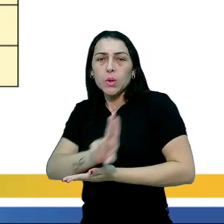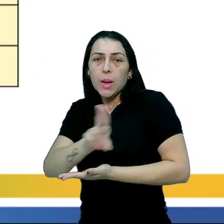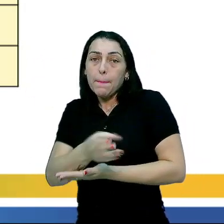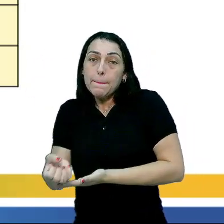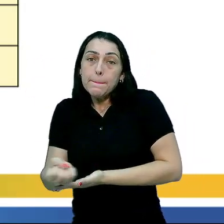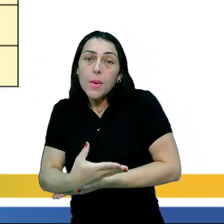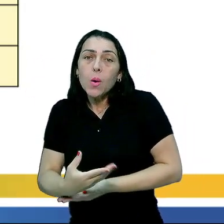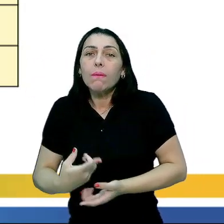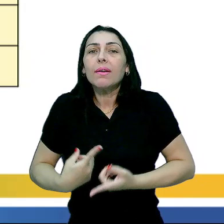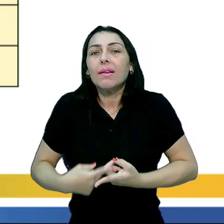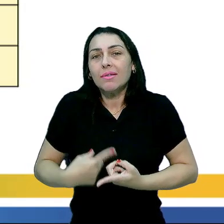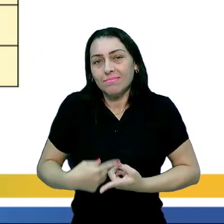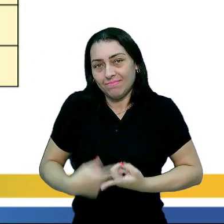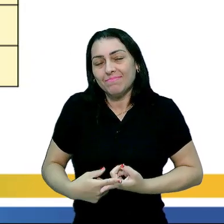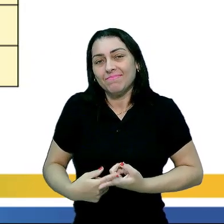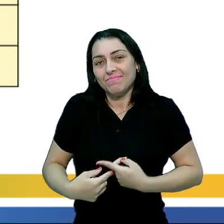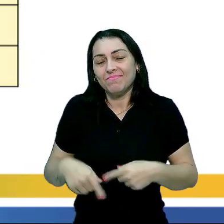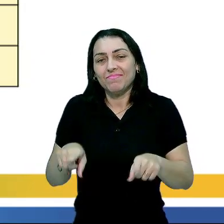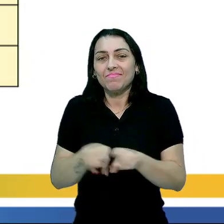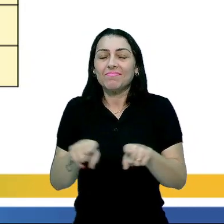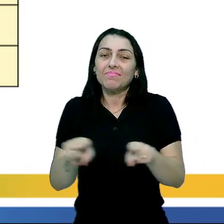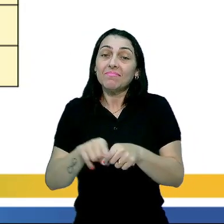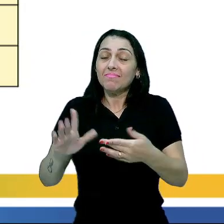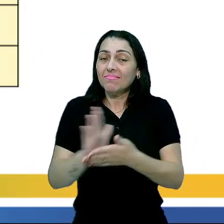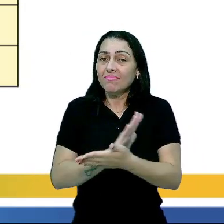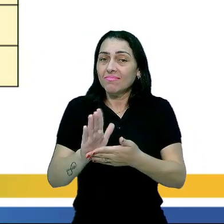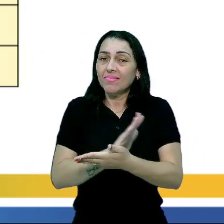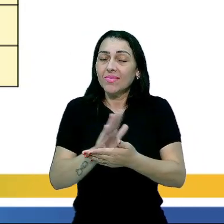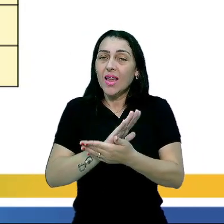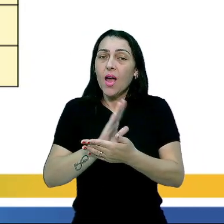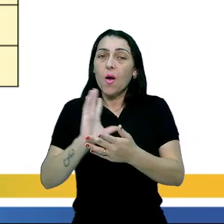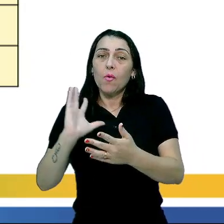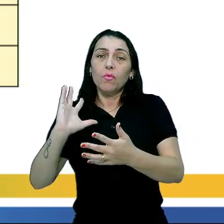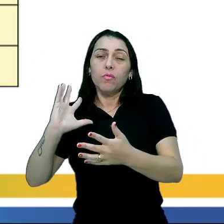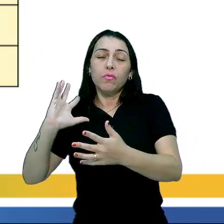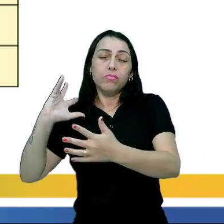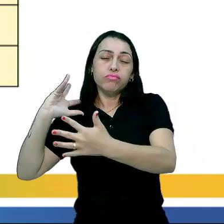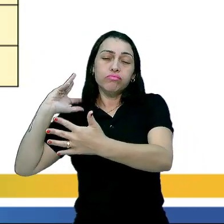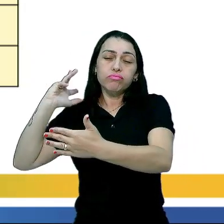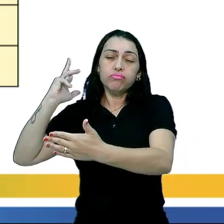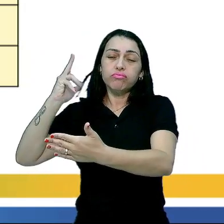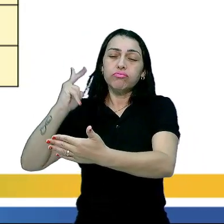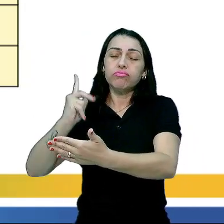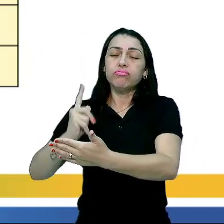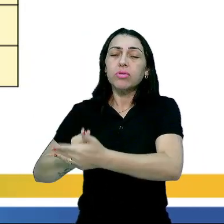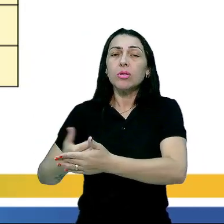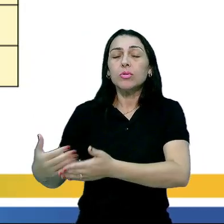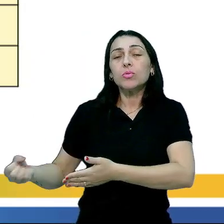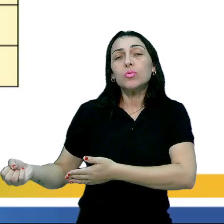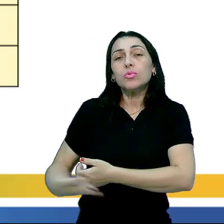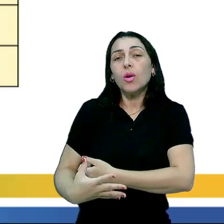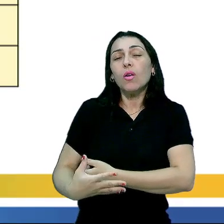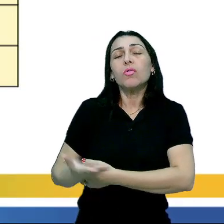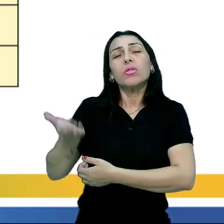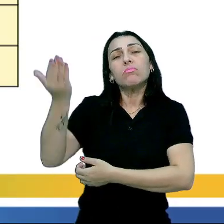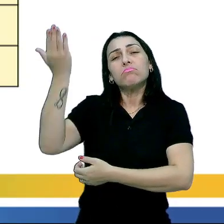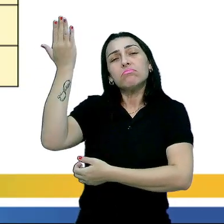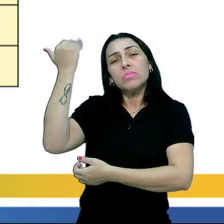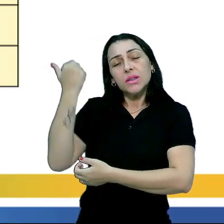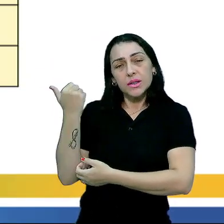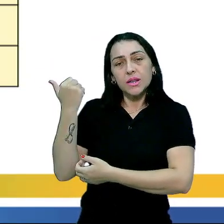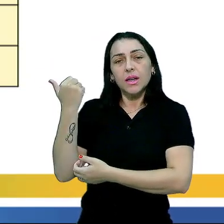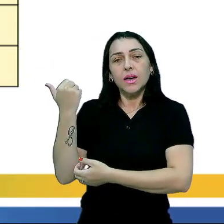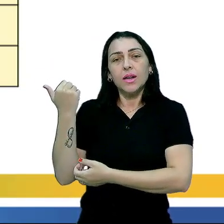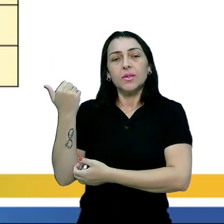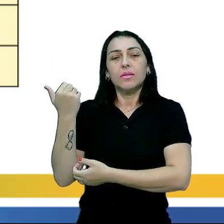produto porque é novo. Aí de vez em quando alguém resgata com a nova versão aquilo que é antigo.